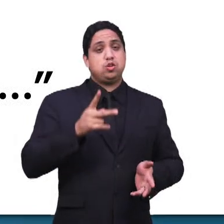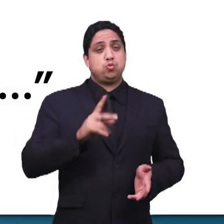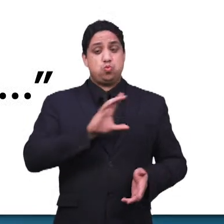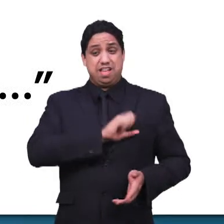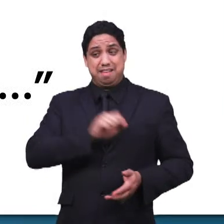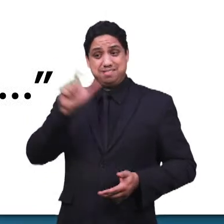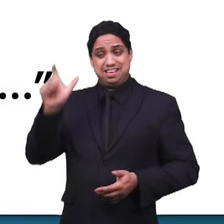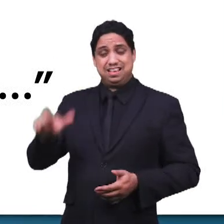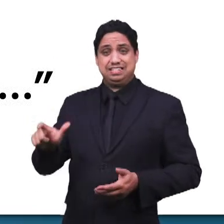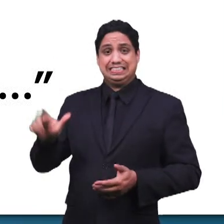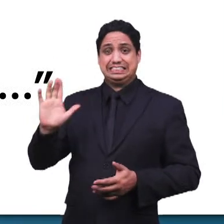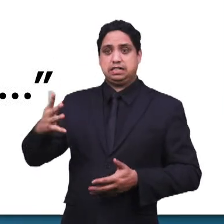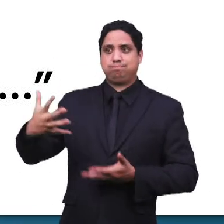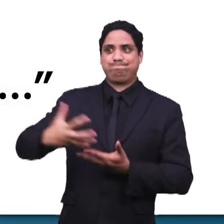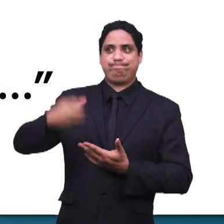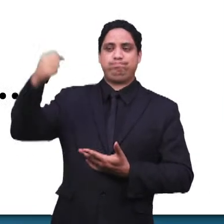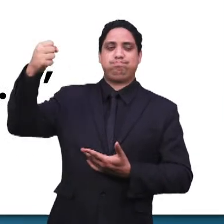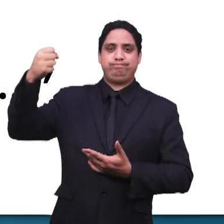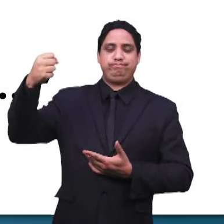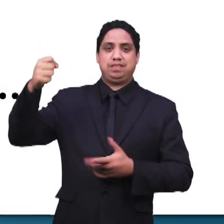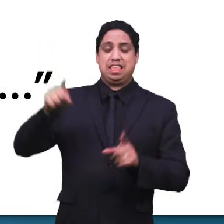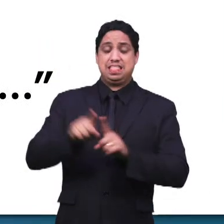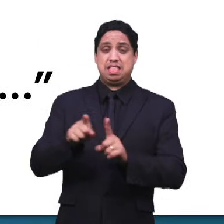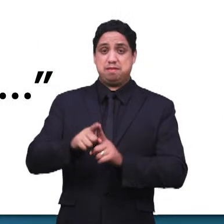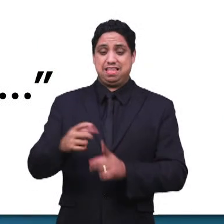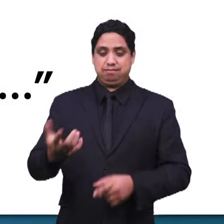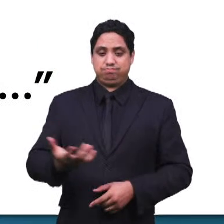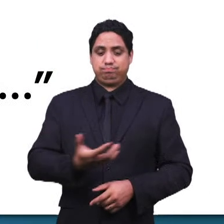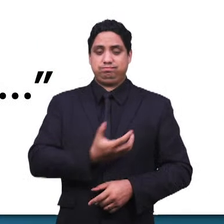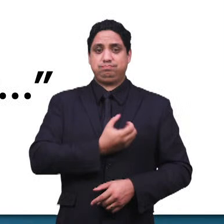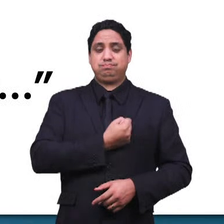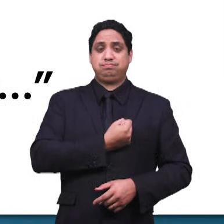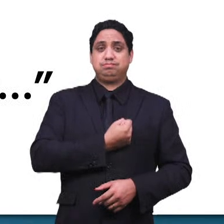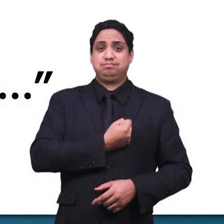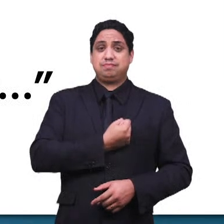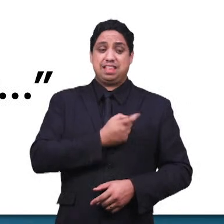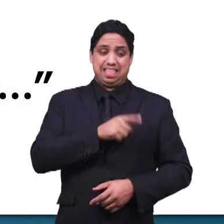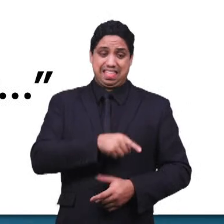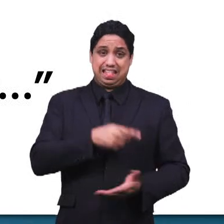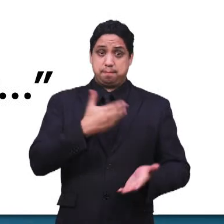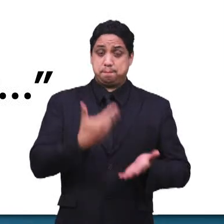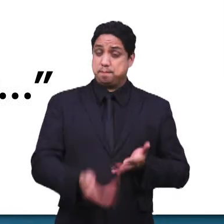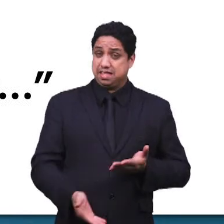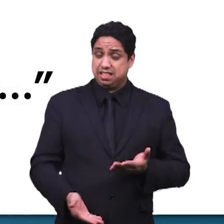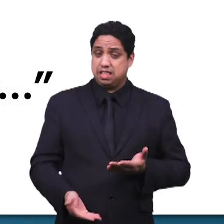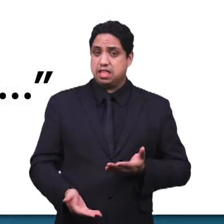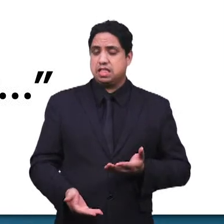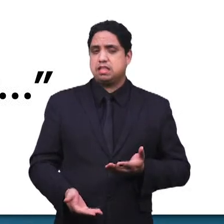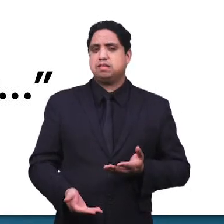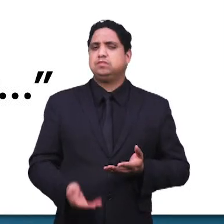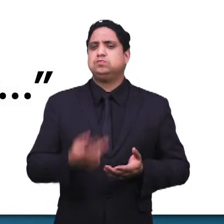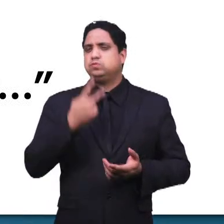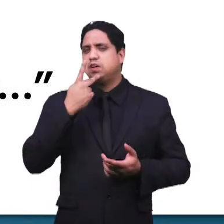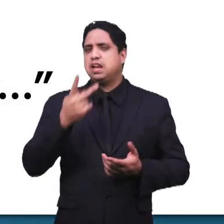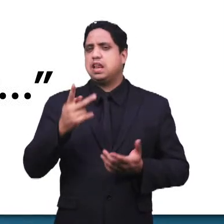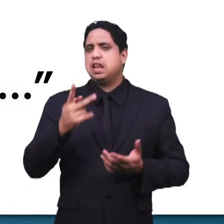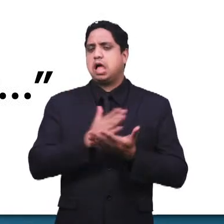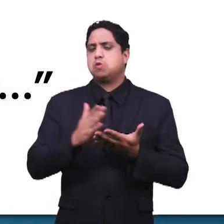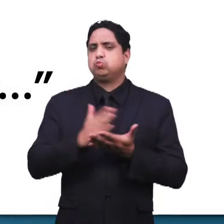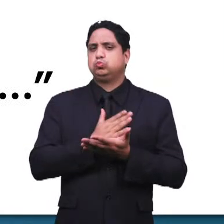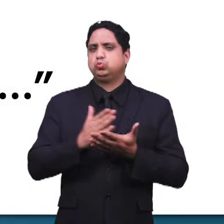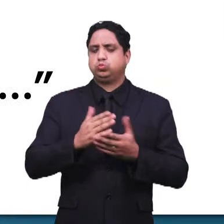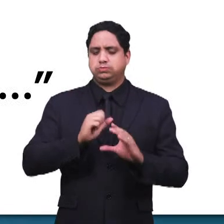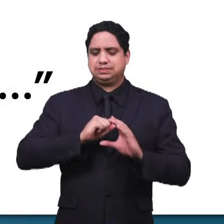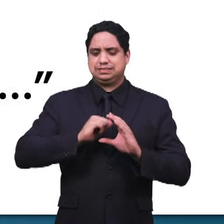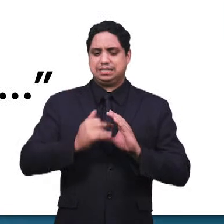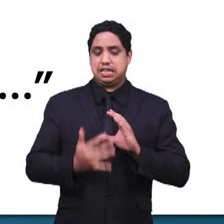retirado e de uma salvação que ela perdeu, cita alguns de seus atributos do